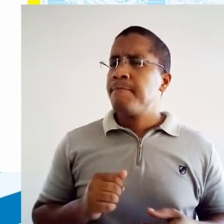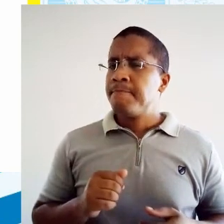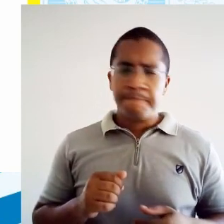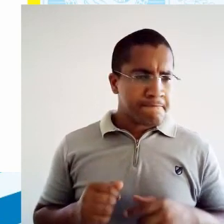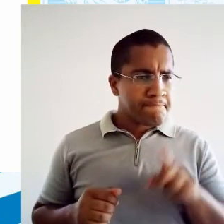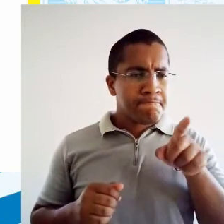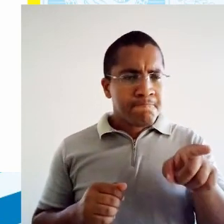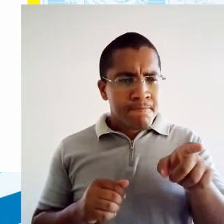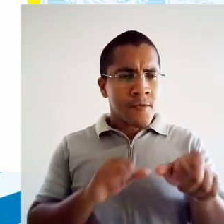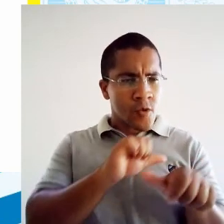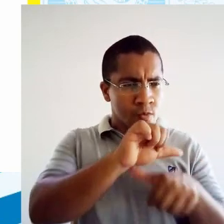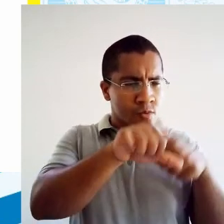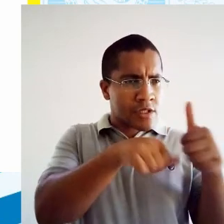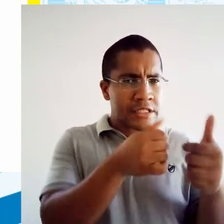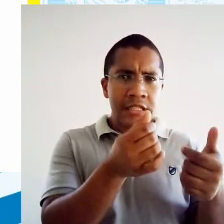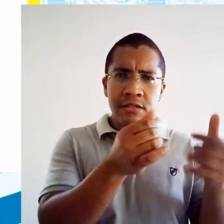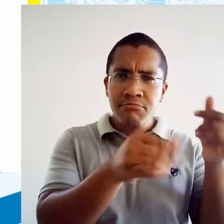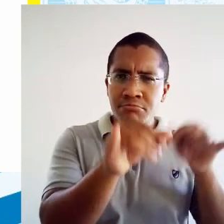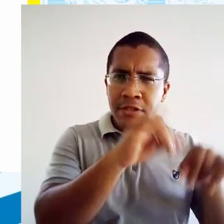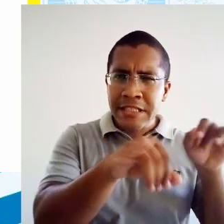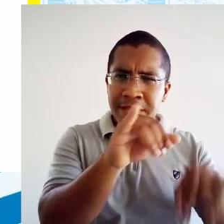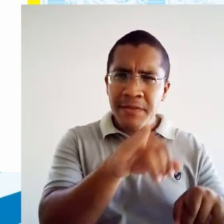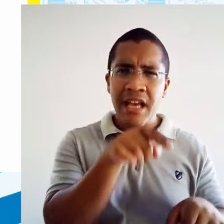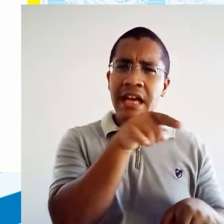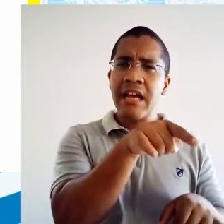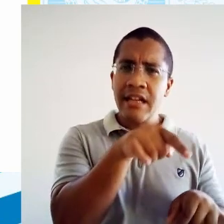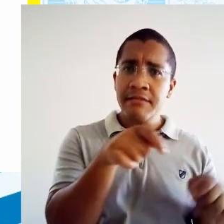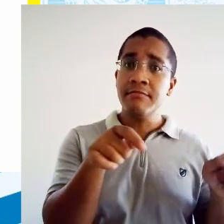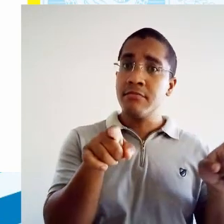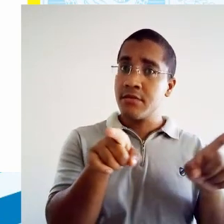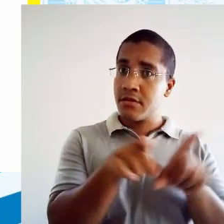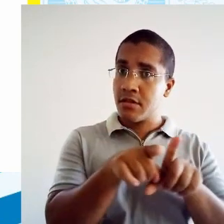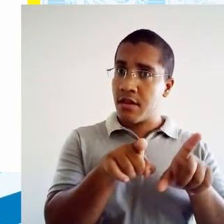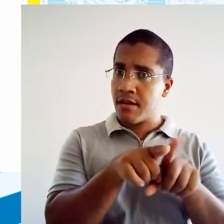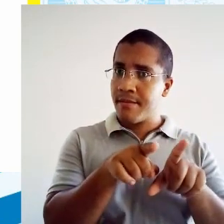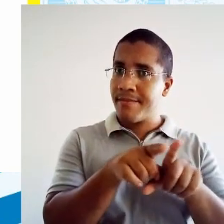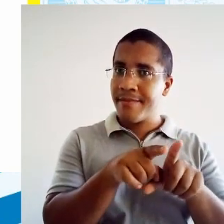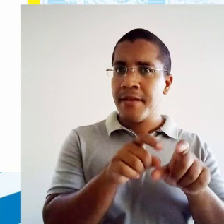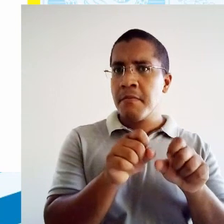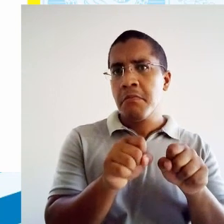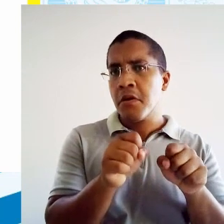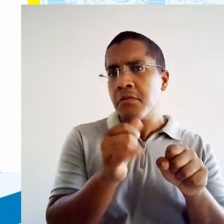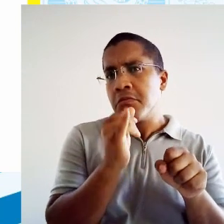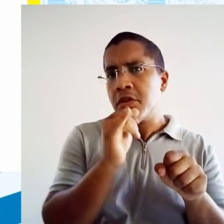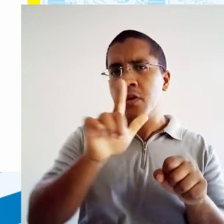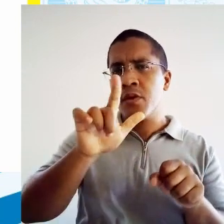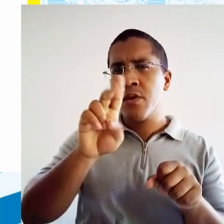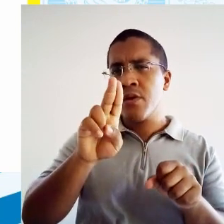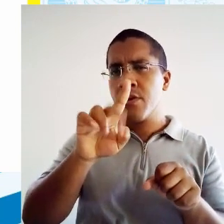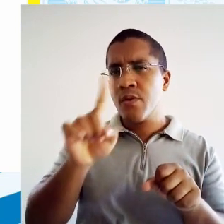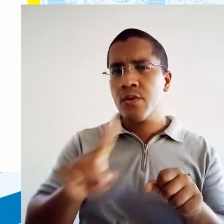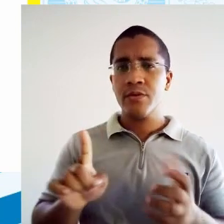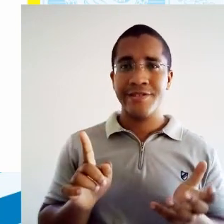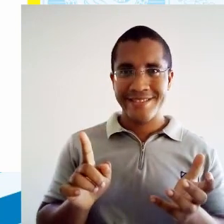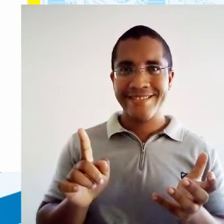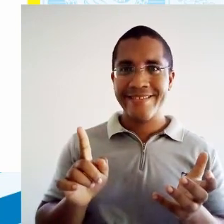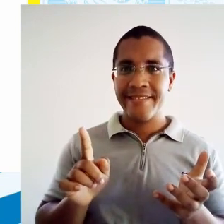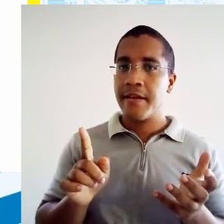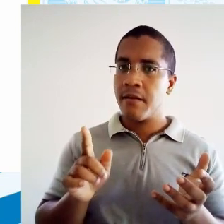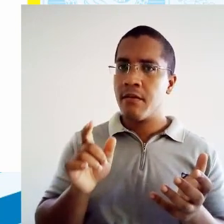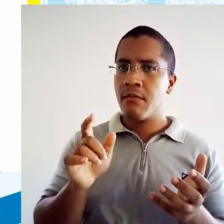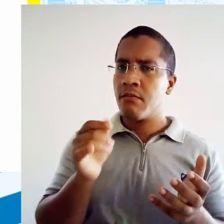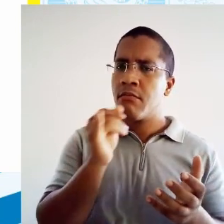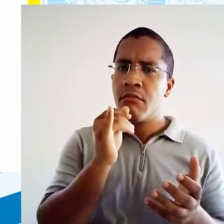As transformações químicas, elas também podem ser transformações químicas pela ação da luz. A luz,